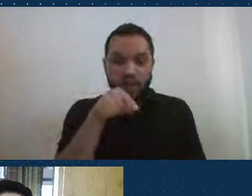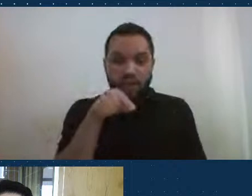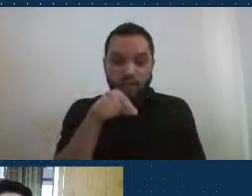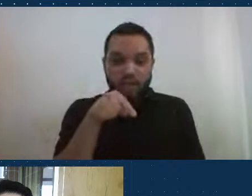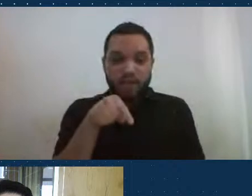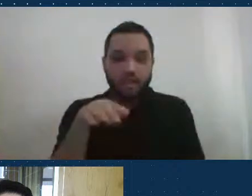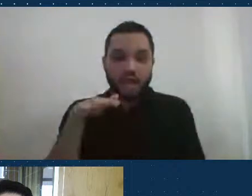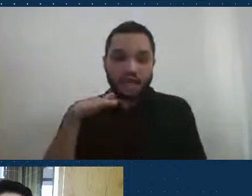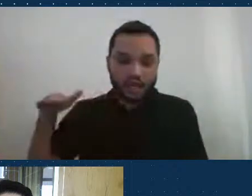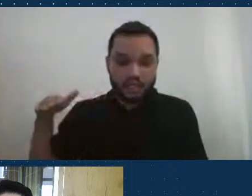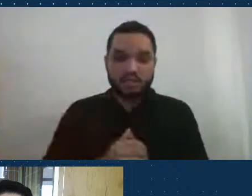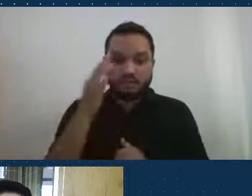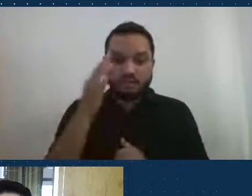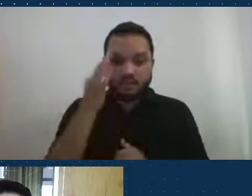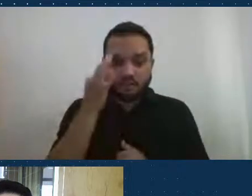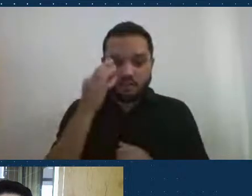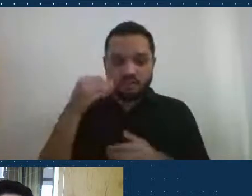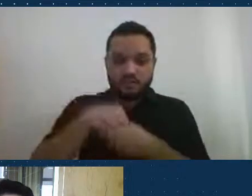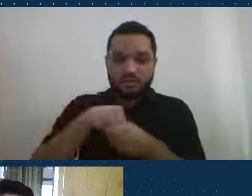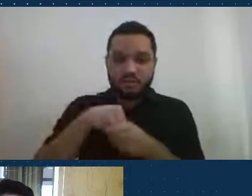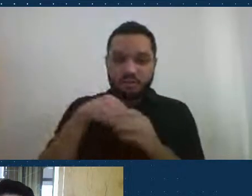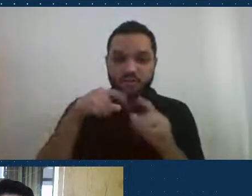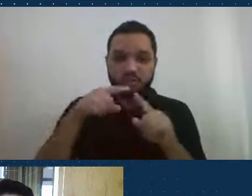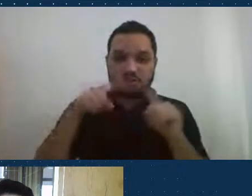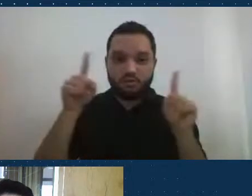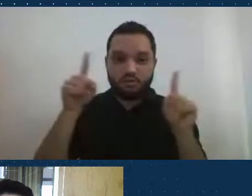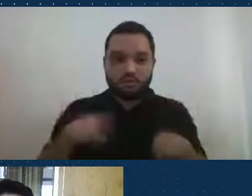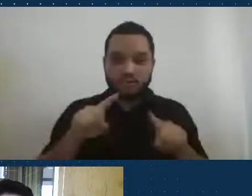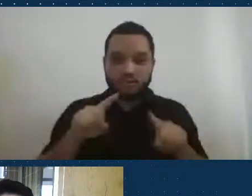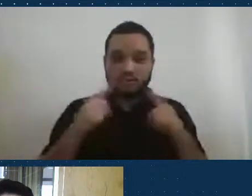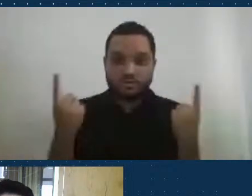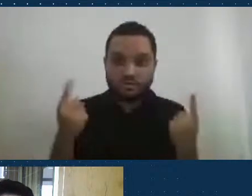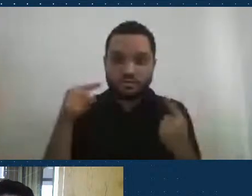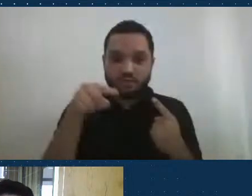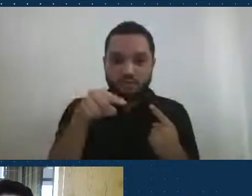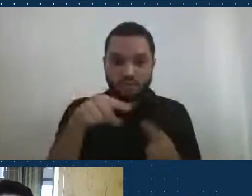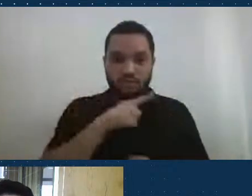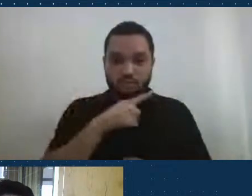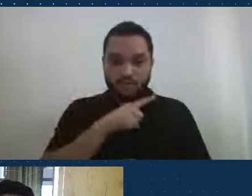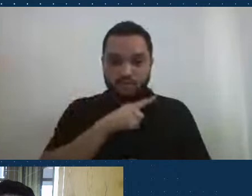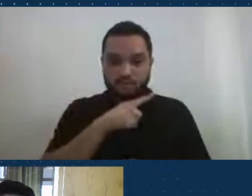projeto, mas elas estavam ali, de algum modo, sendo tema